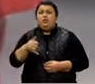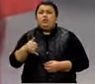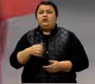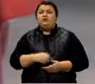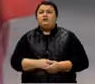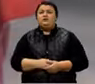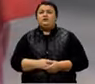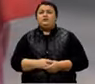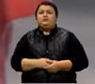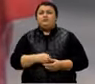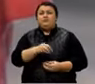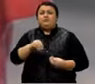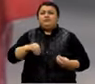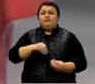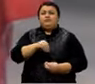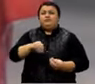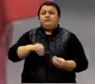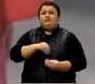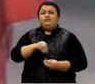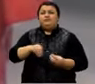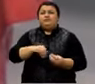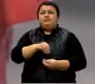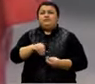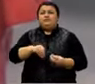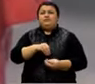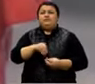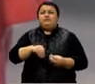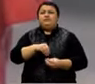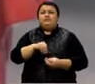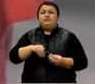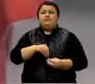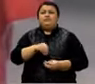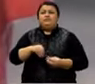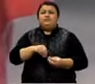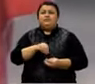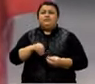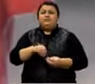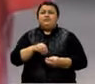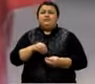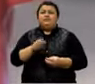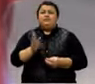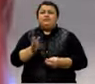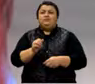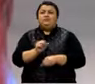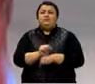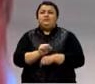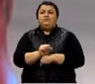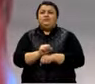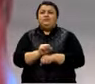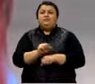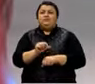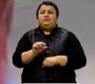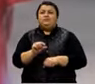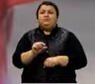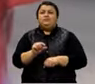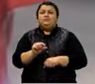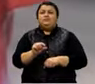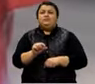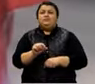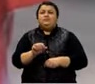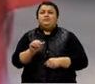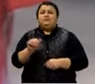Tem que desmanchar, vamos desmanchar, vamos lá, ácido, vamos lá, bile.